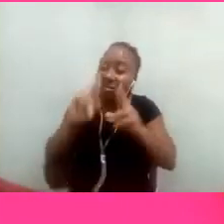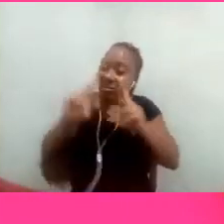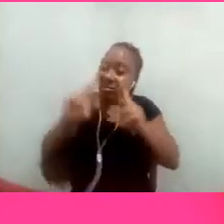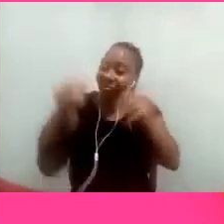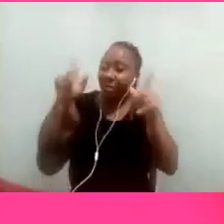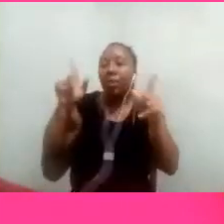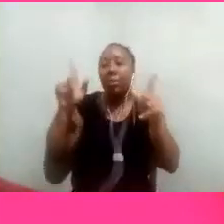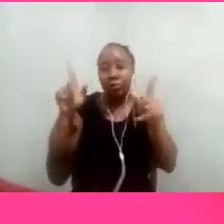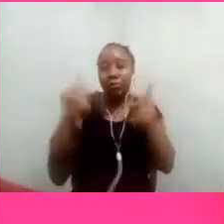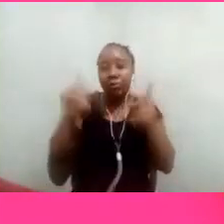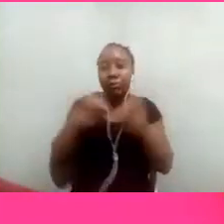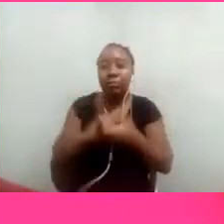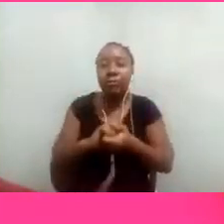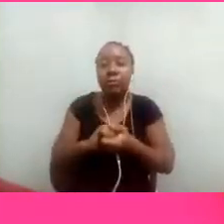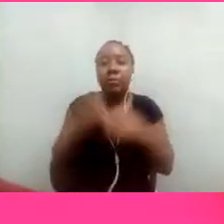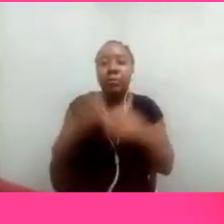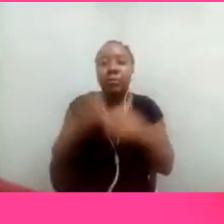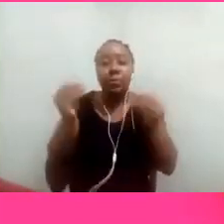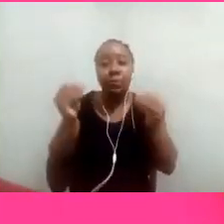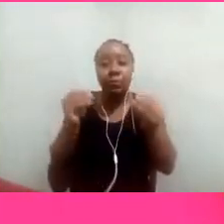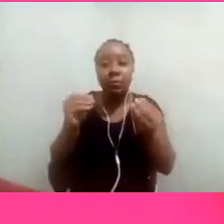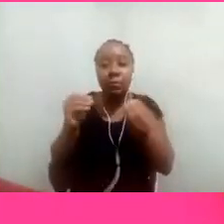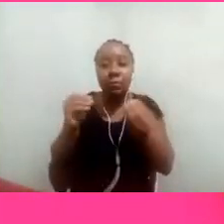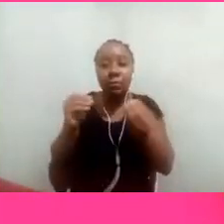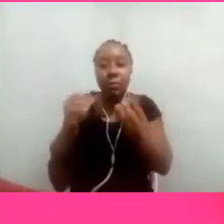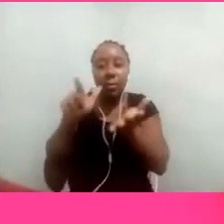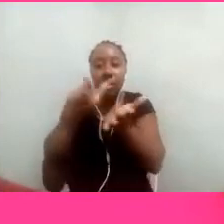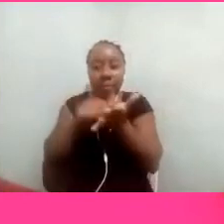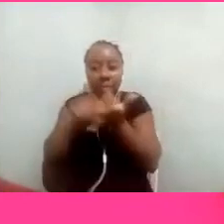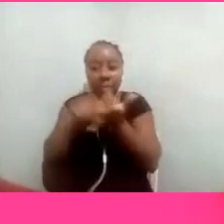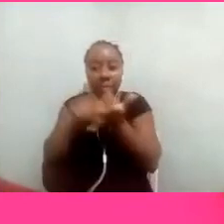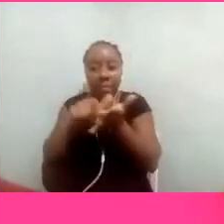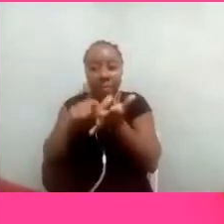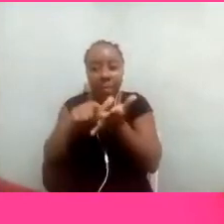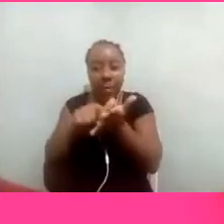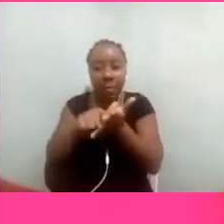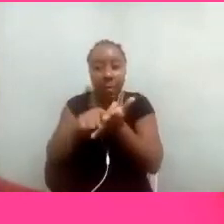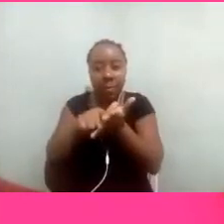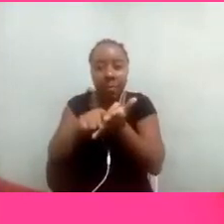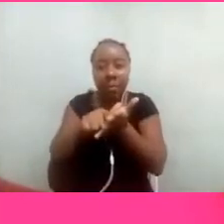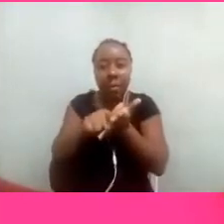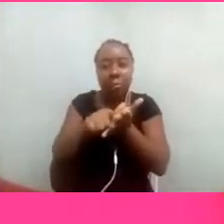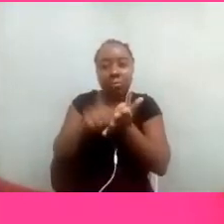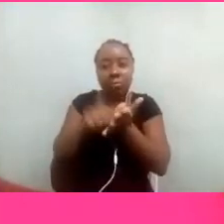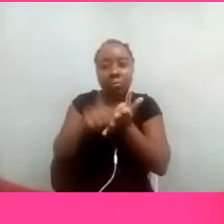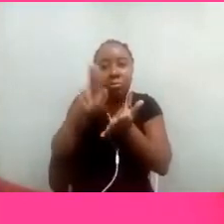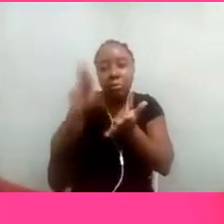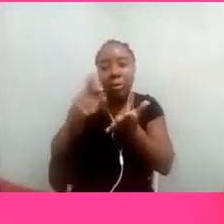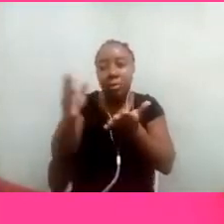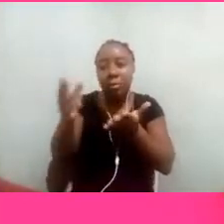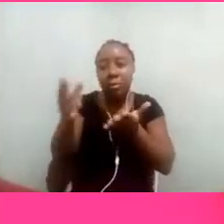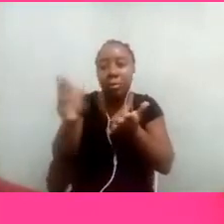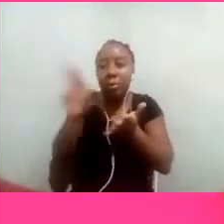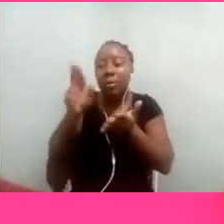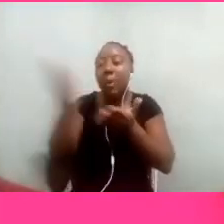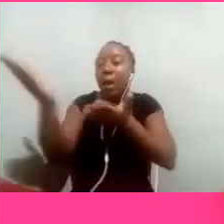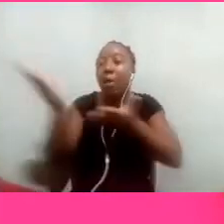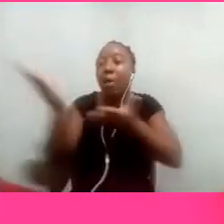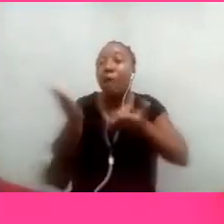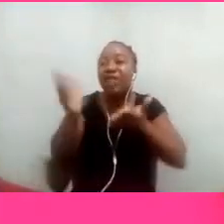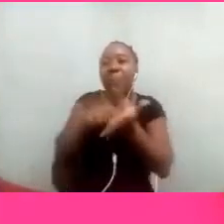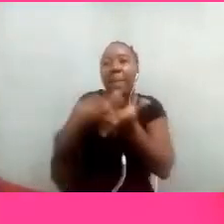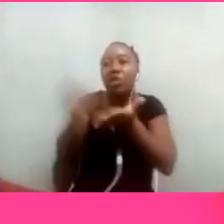tá? Esse papel que eu estou usando é um papel usado para fazer convite. Então, ele até tem